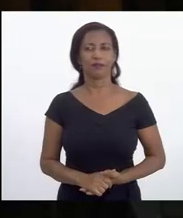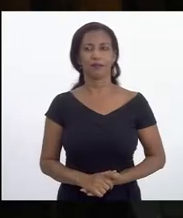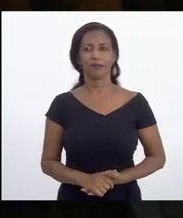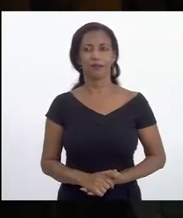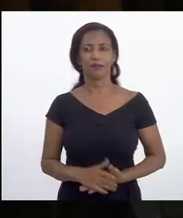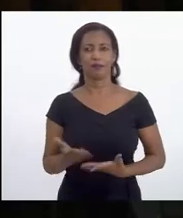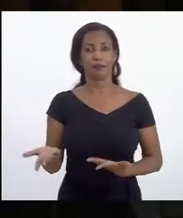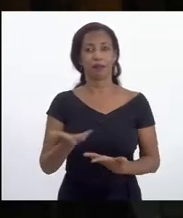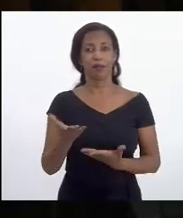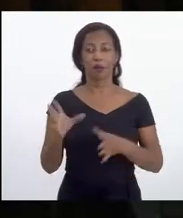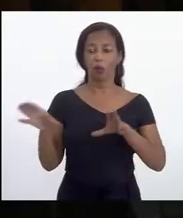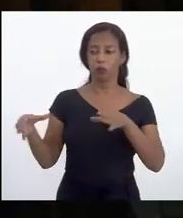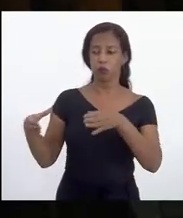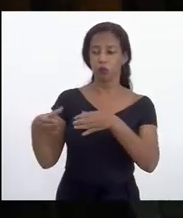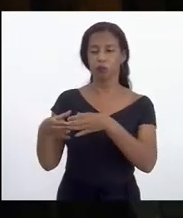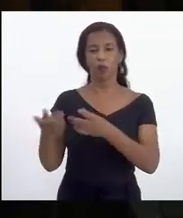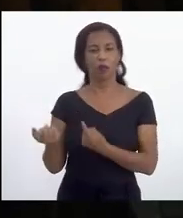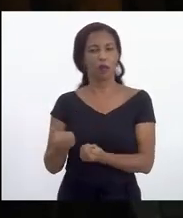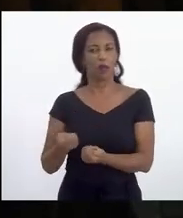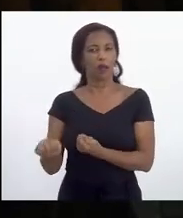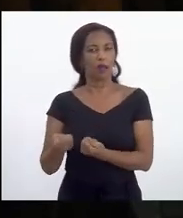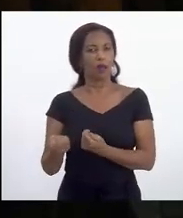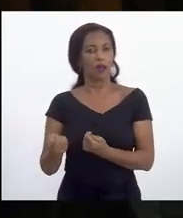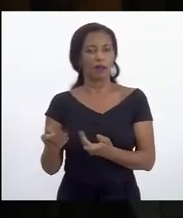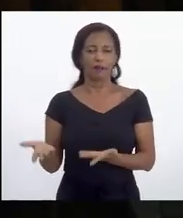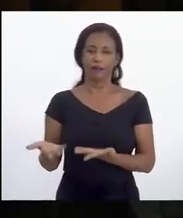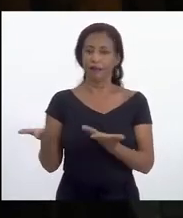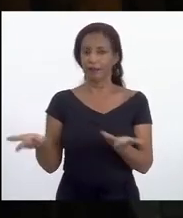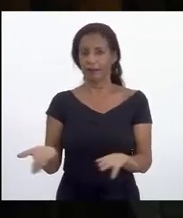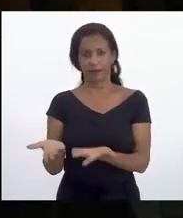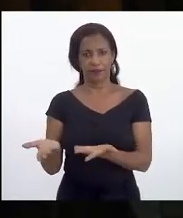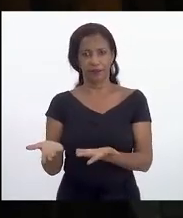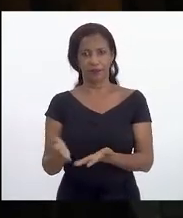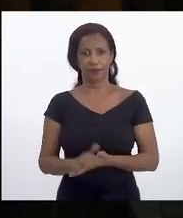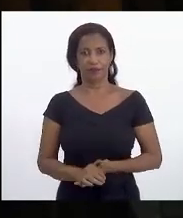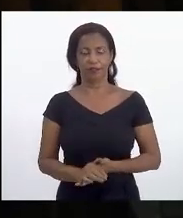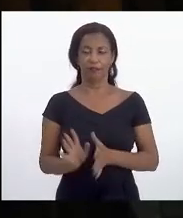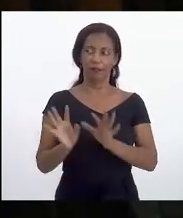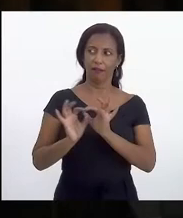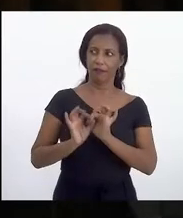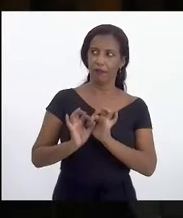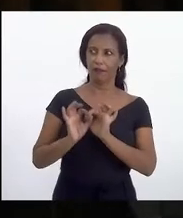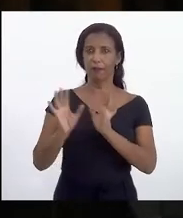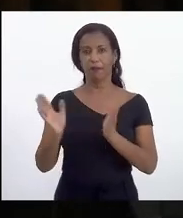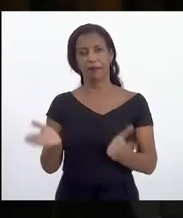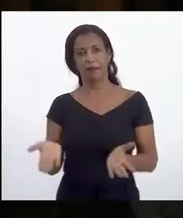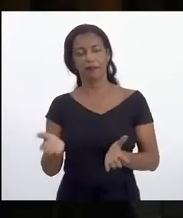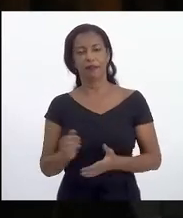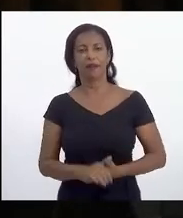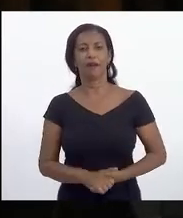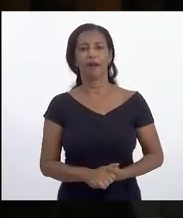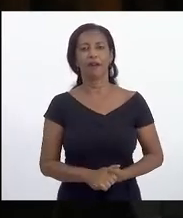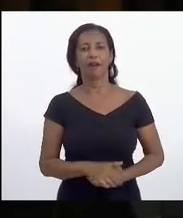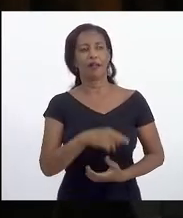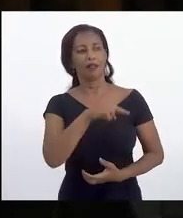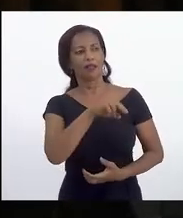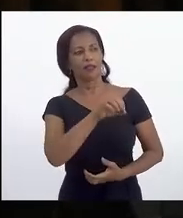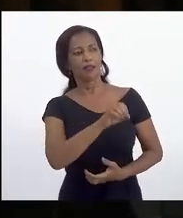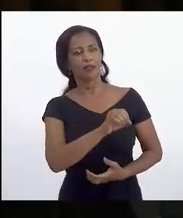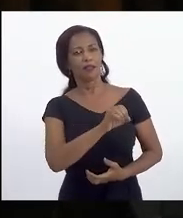pelos economistas quer sejam liberais e